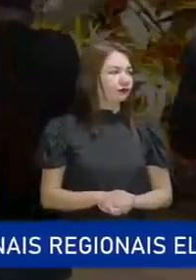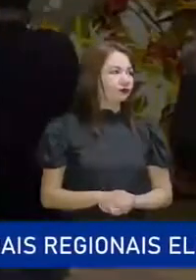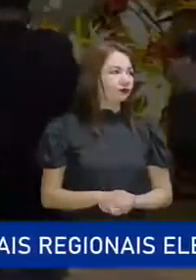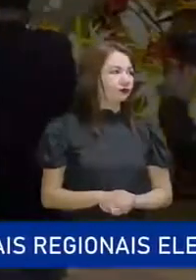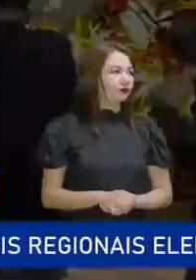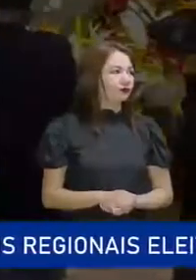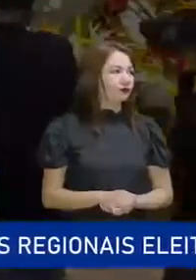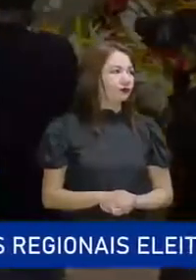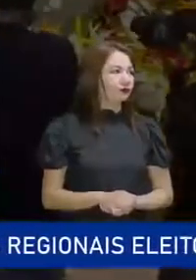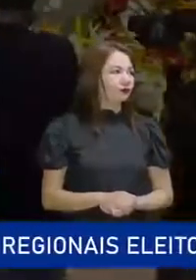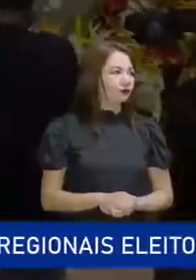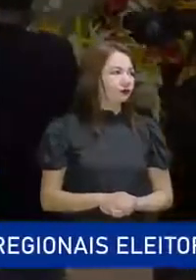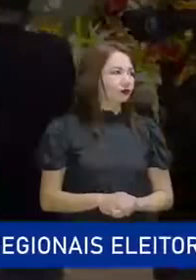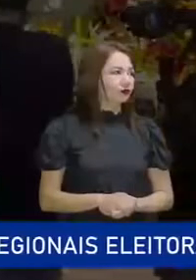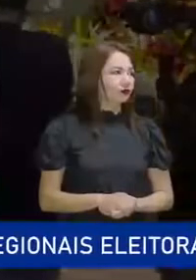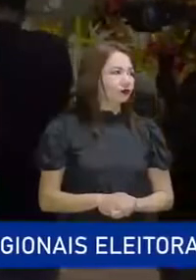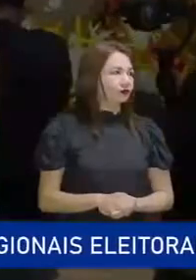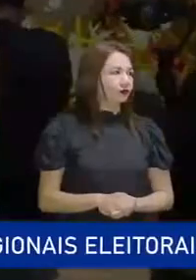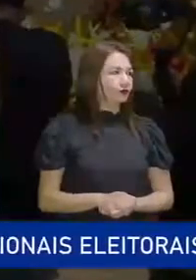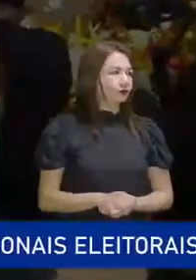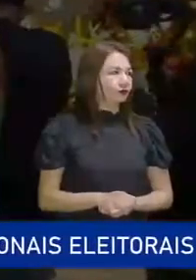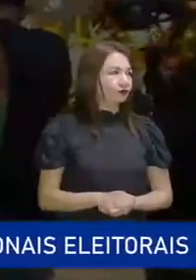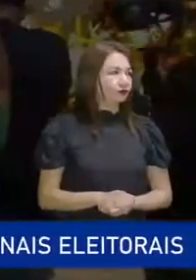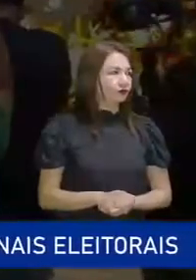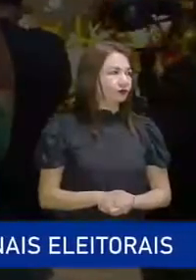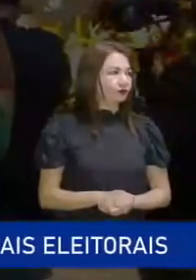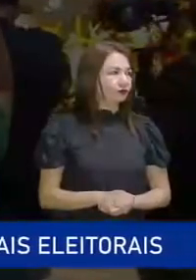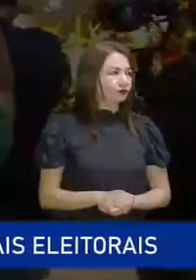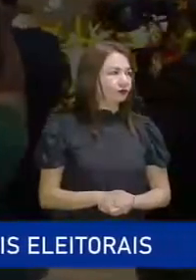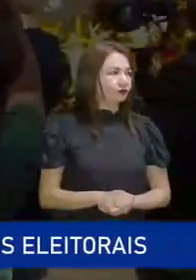Desembargador João Lages coloca a medalha